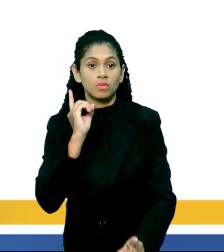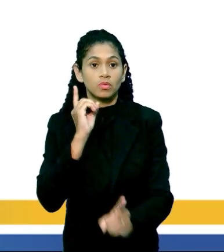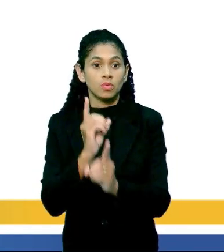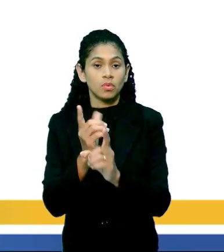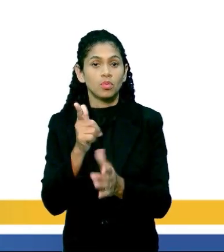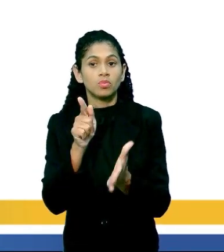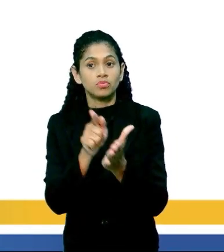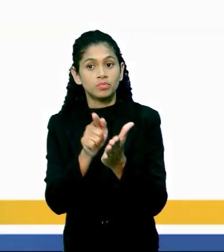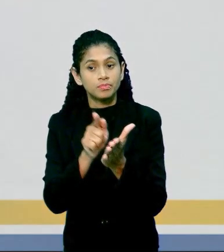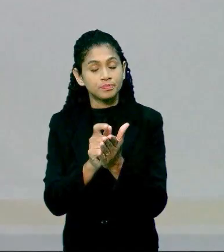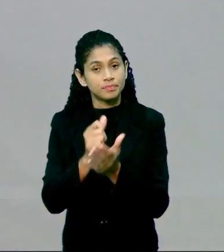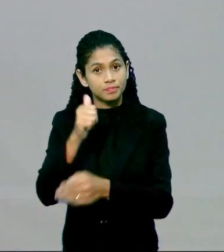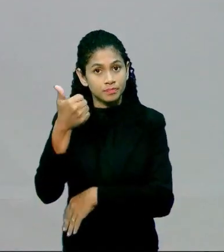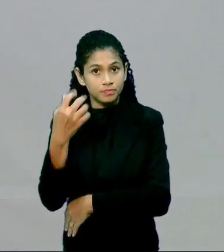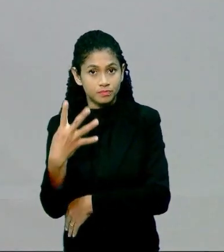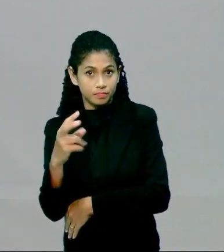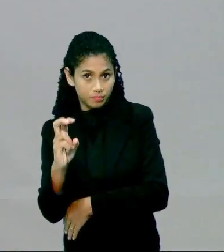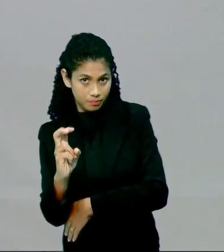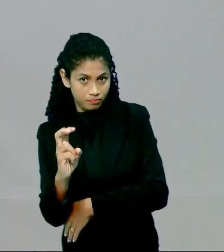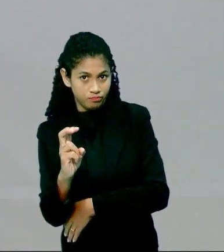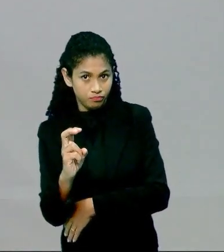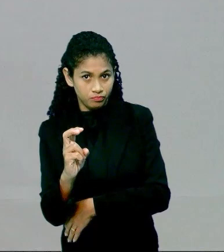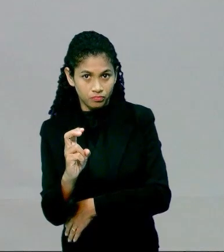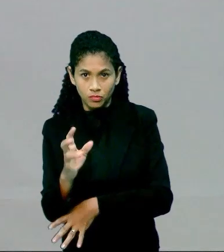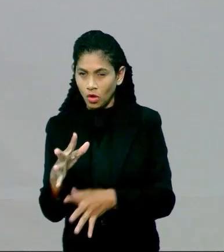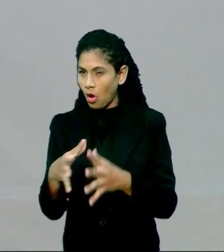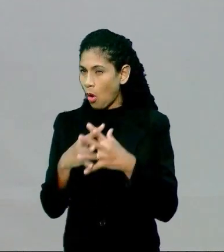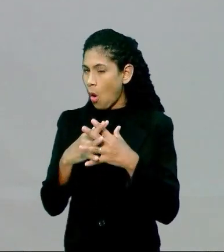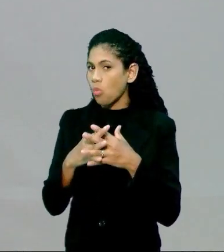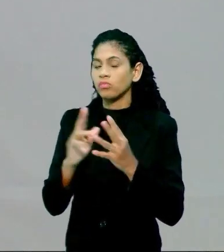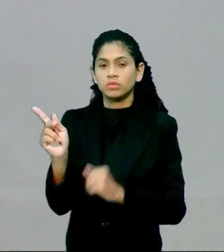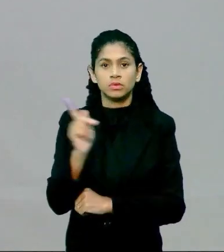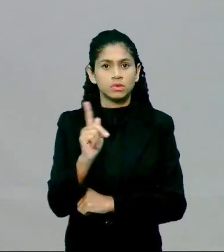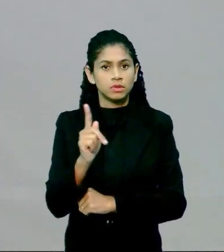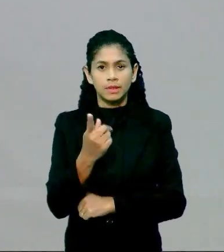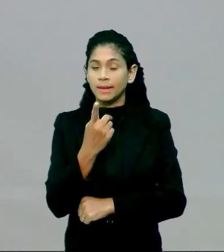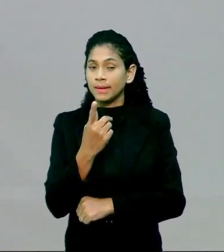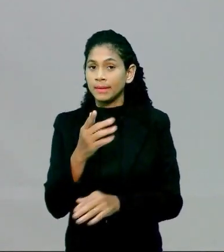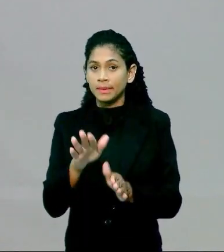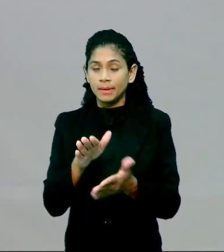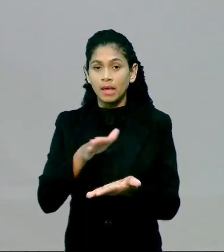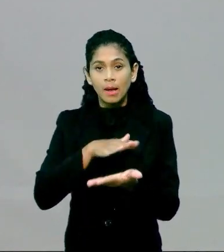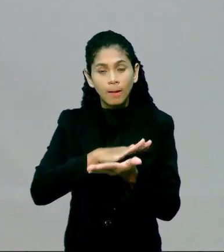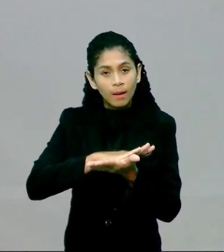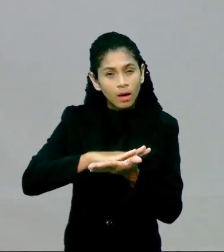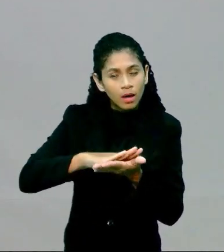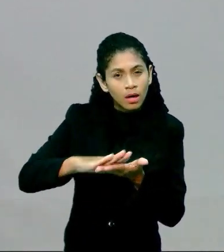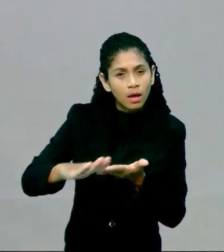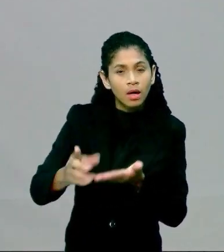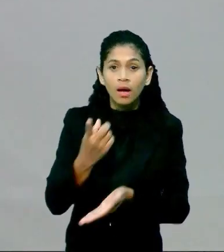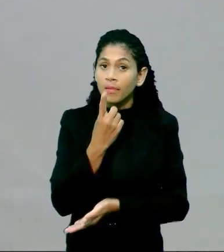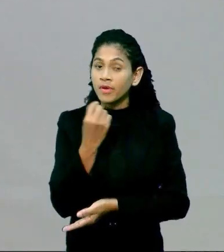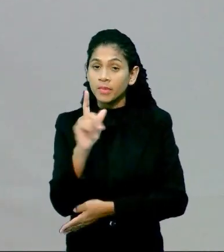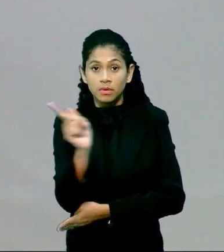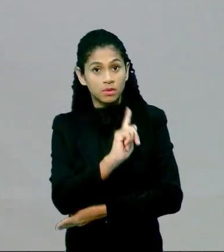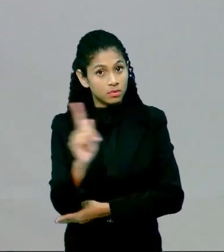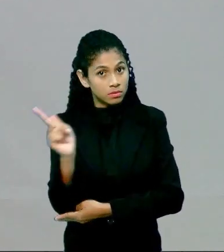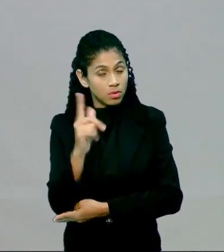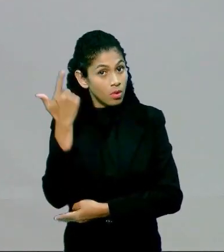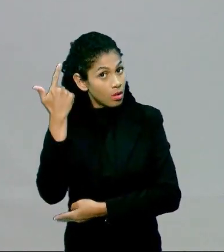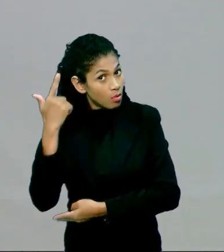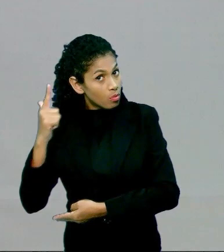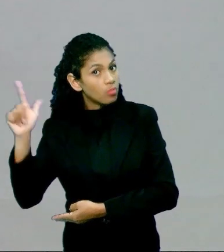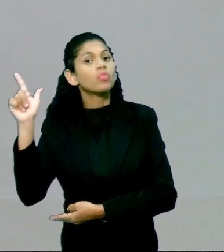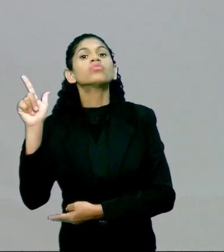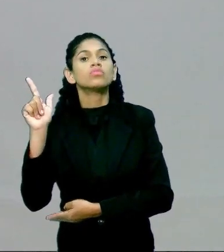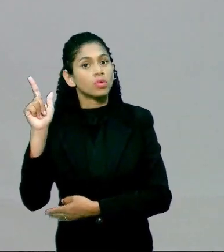página 145. Então não vai confundir, não é aquele livro da capa vermelha, é aquele outro livro que tem diversas questões